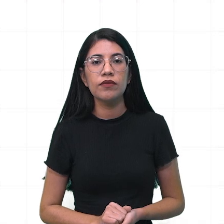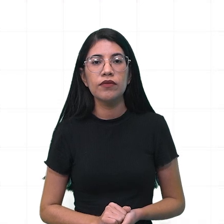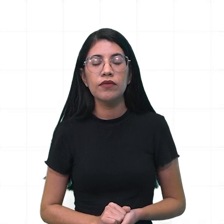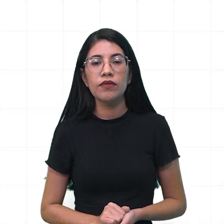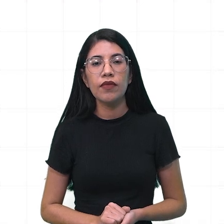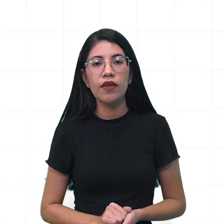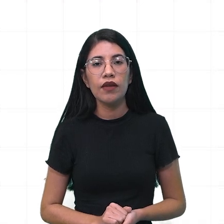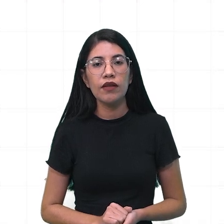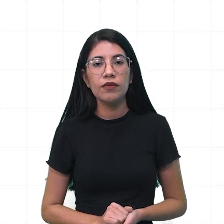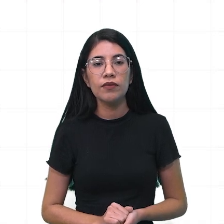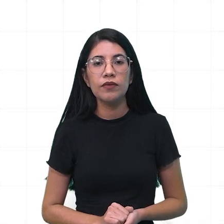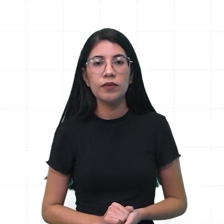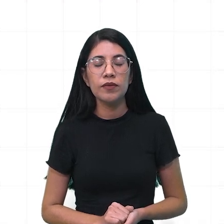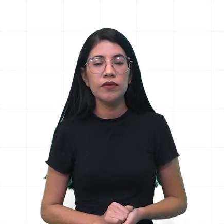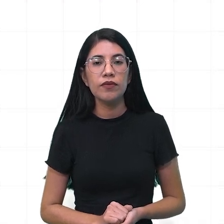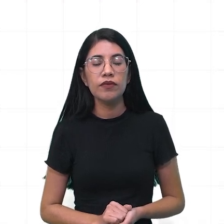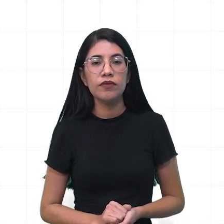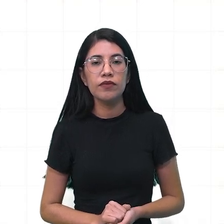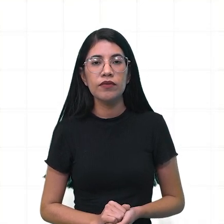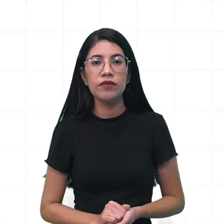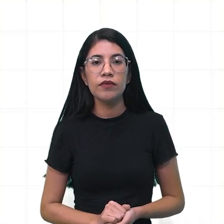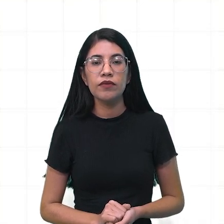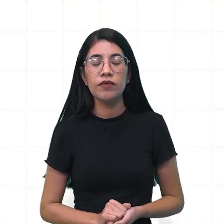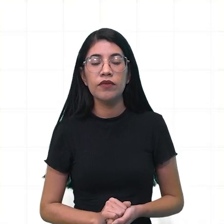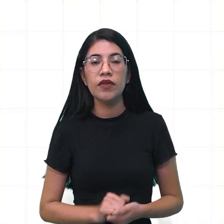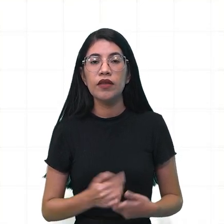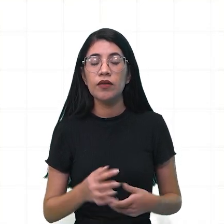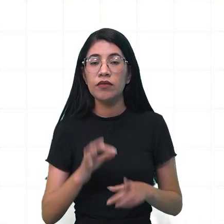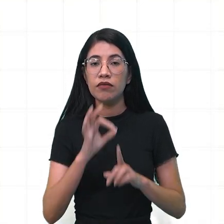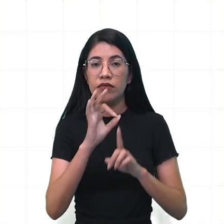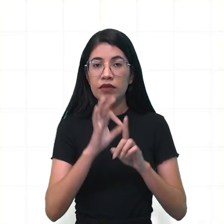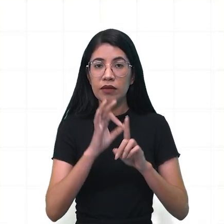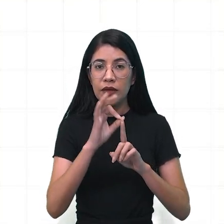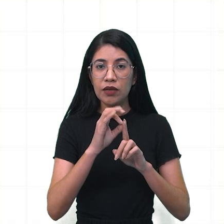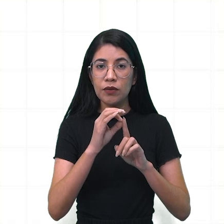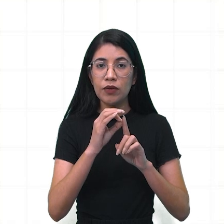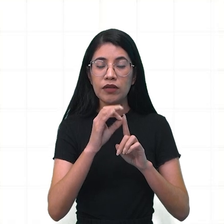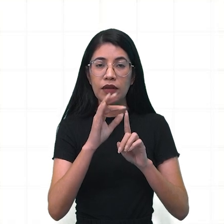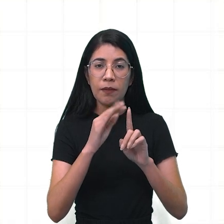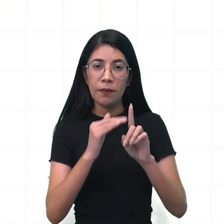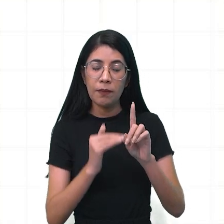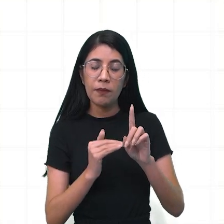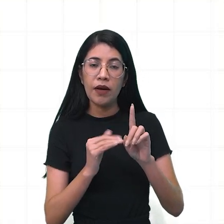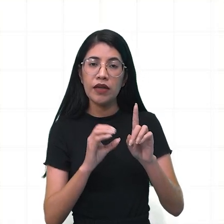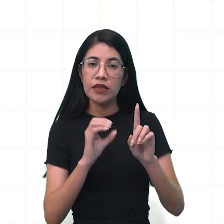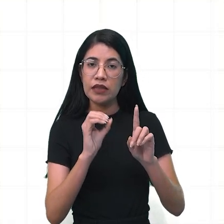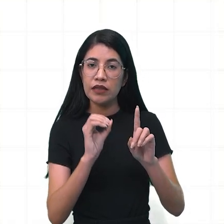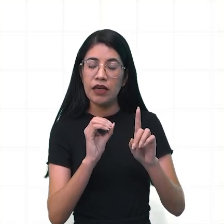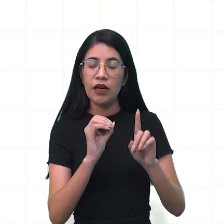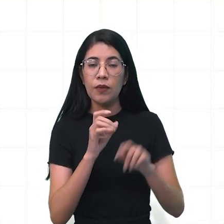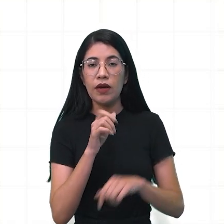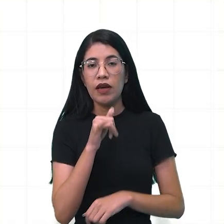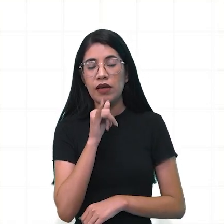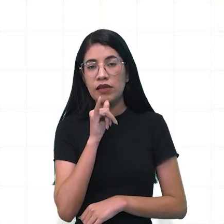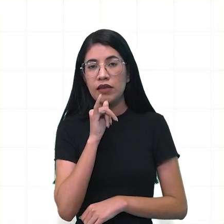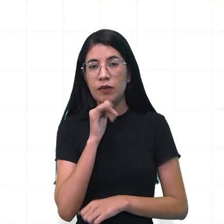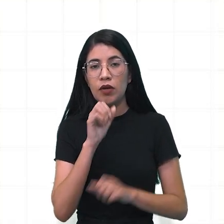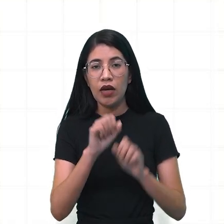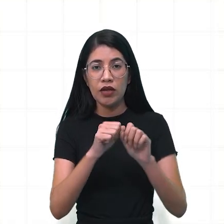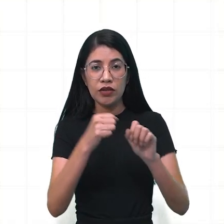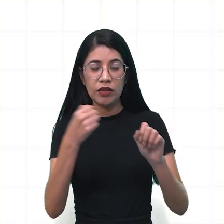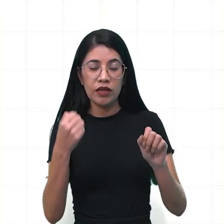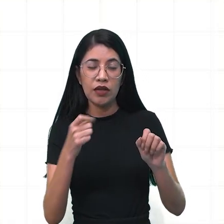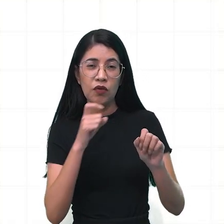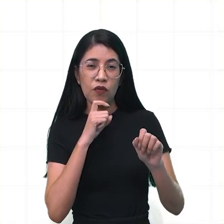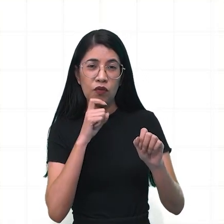então então a temperaturas abaixo de zero no caso de um congelador de uma Ladeira